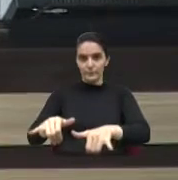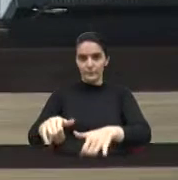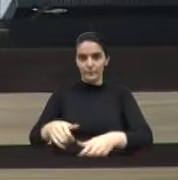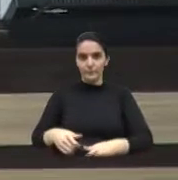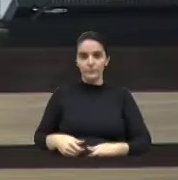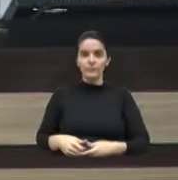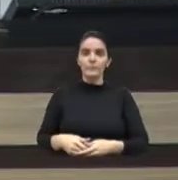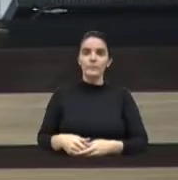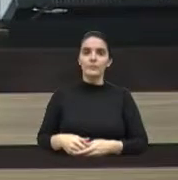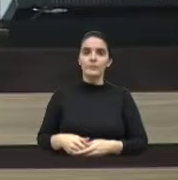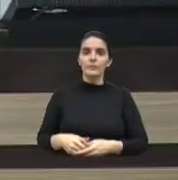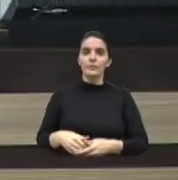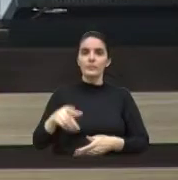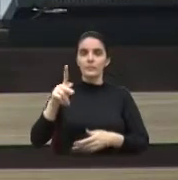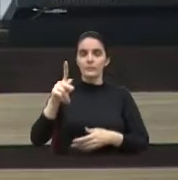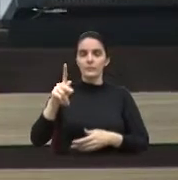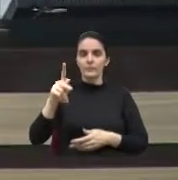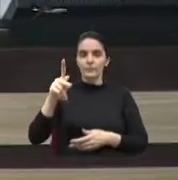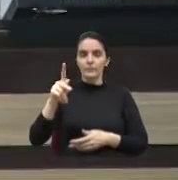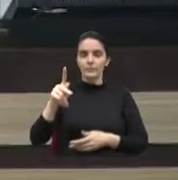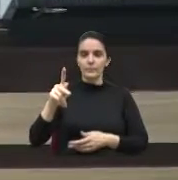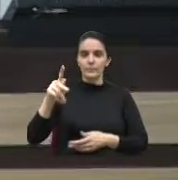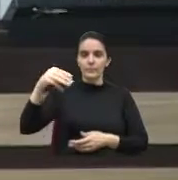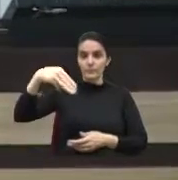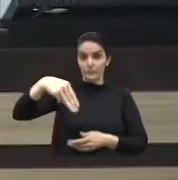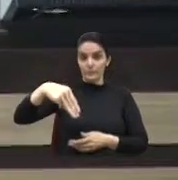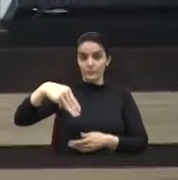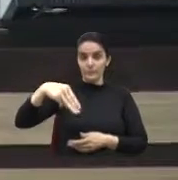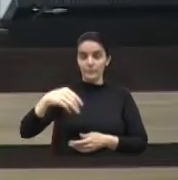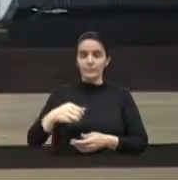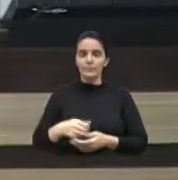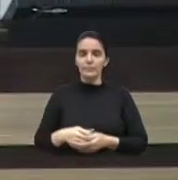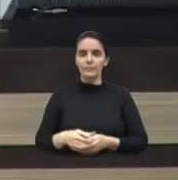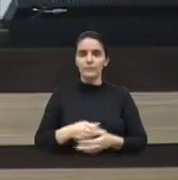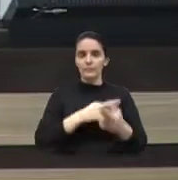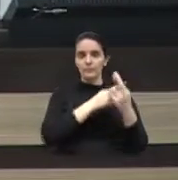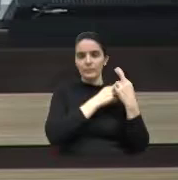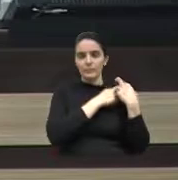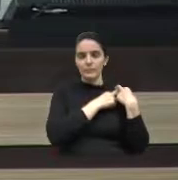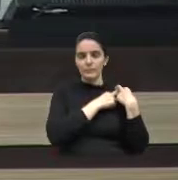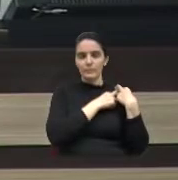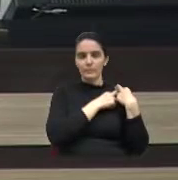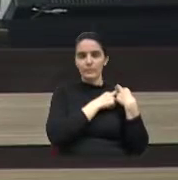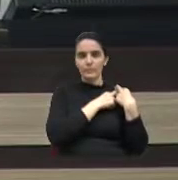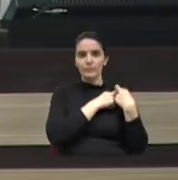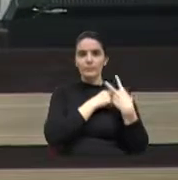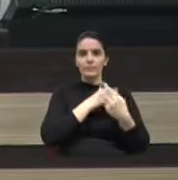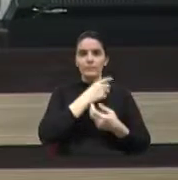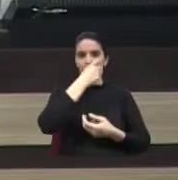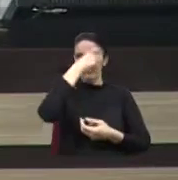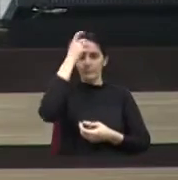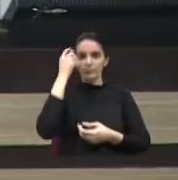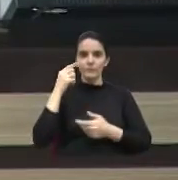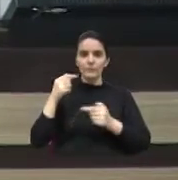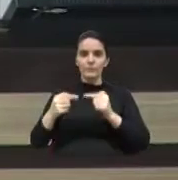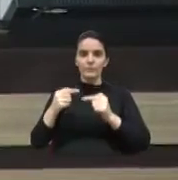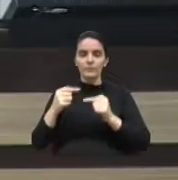Stauber Greve, Jardim Alto da Graminha. Vereador Marco Xavier, PSB. Em